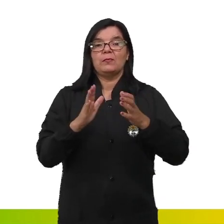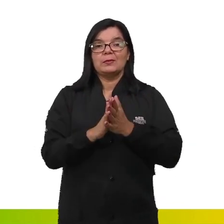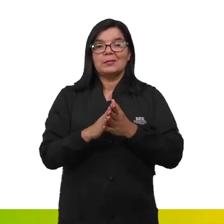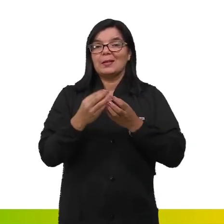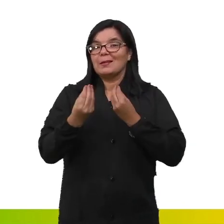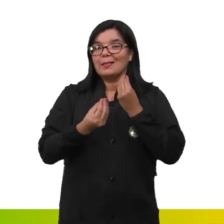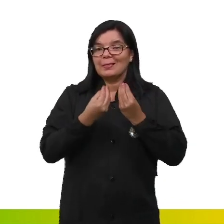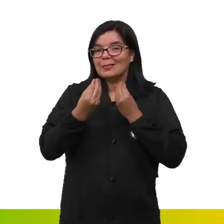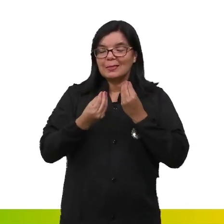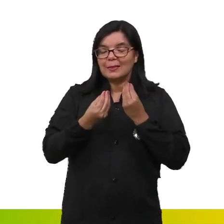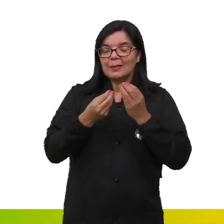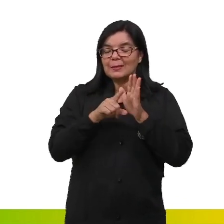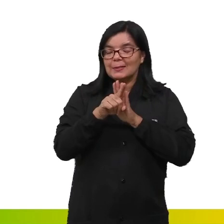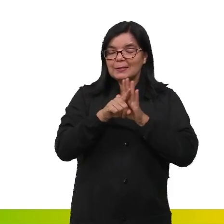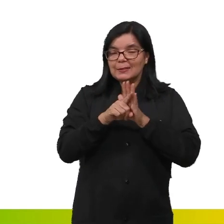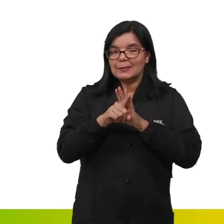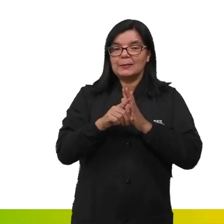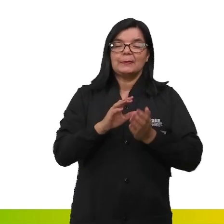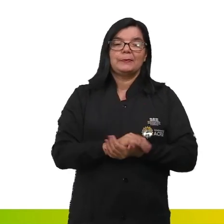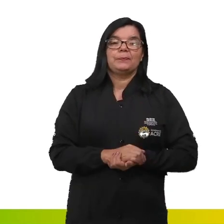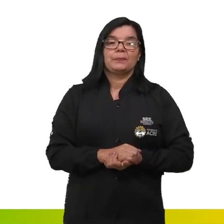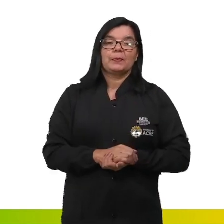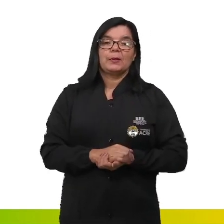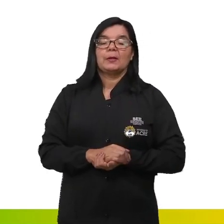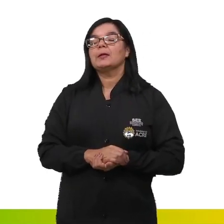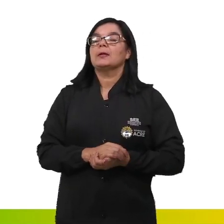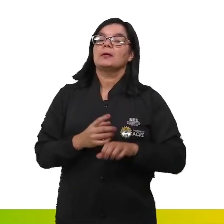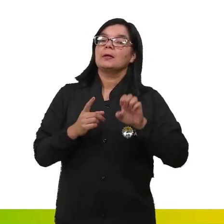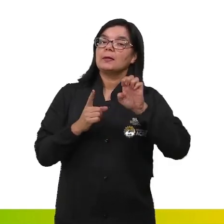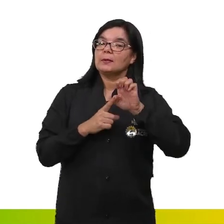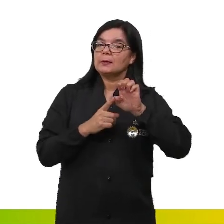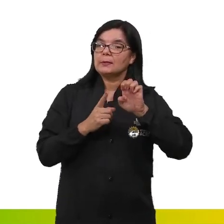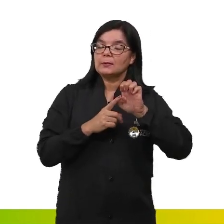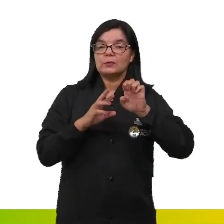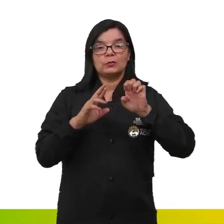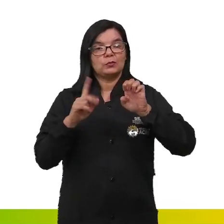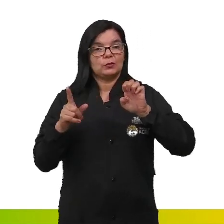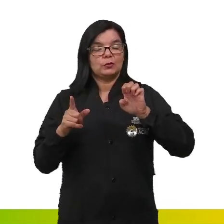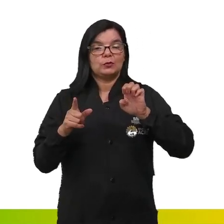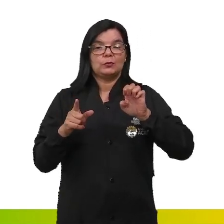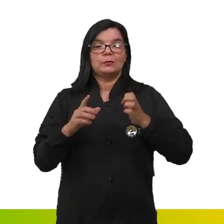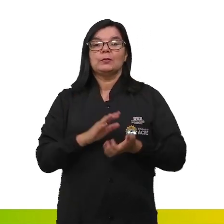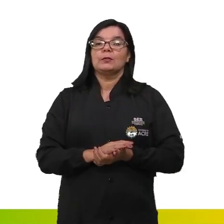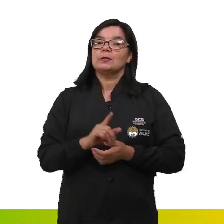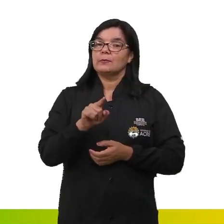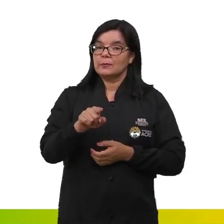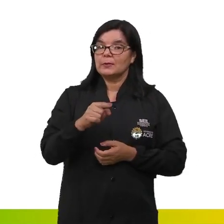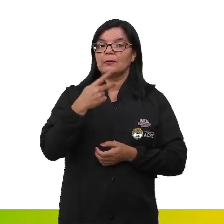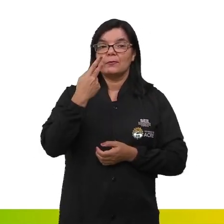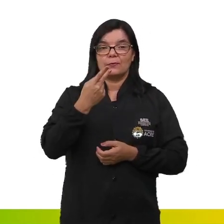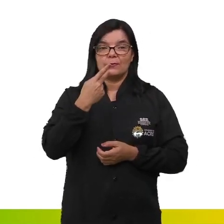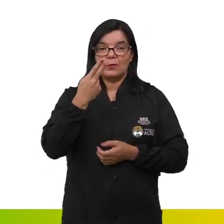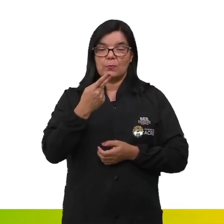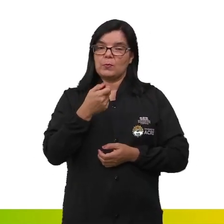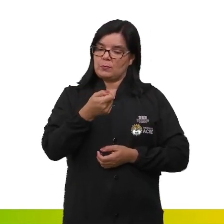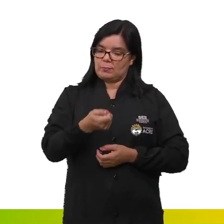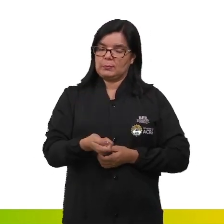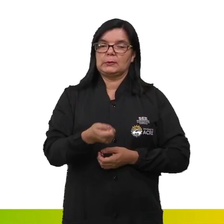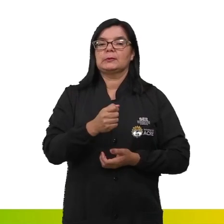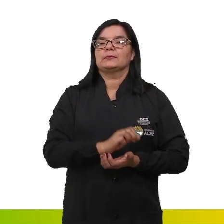nem com cientistas, então não se adequaria. E indiferente ao tipo de linguagem, desde que você fale